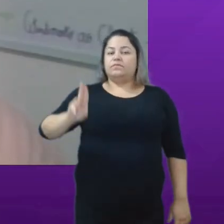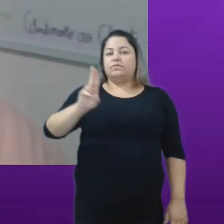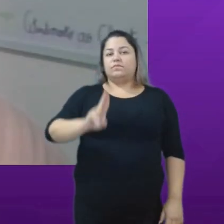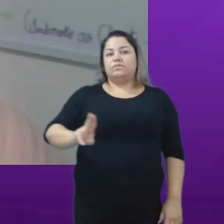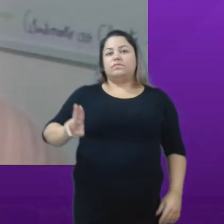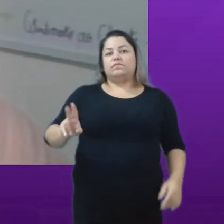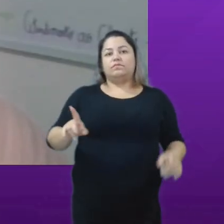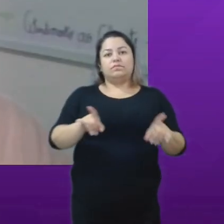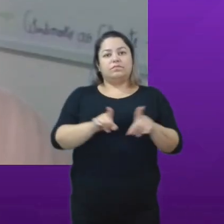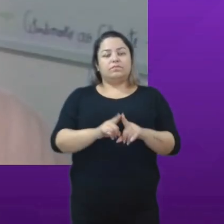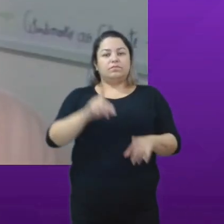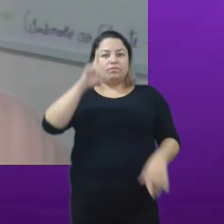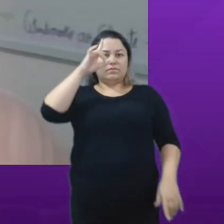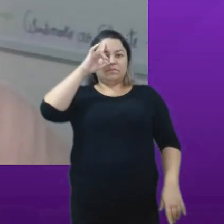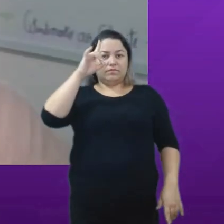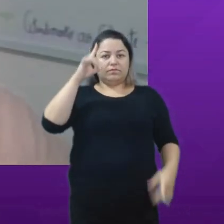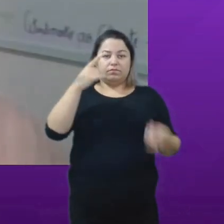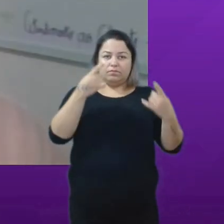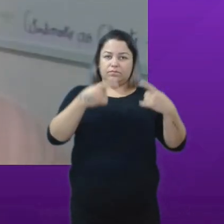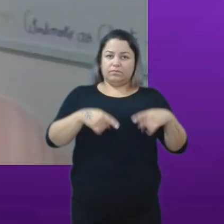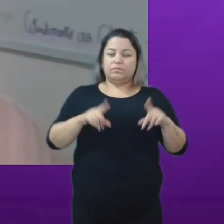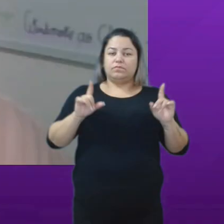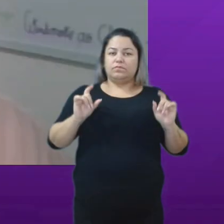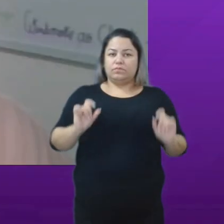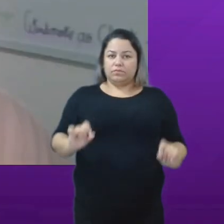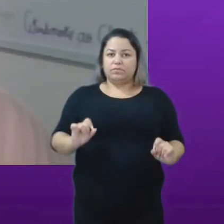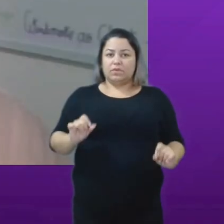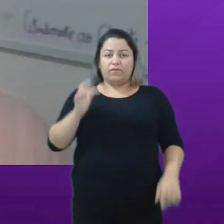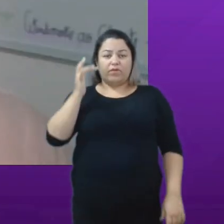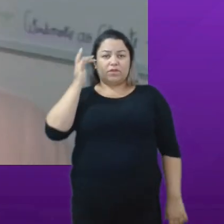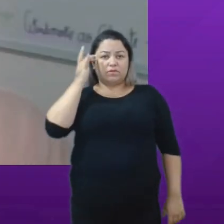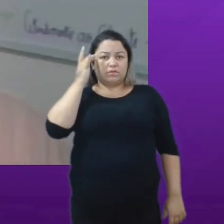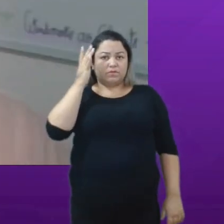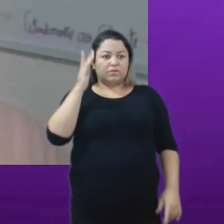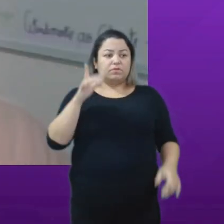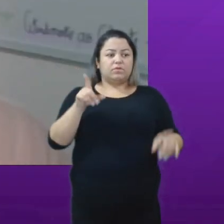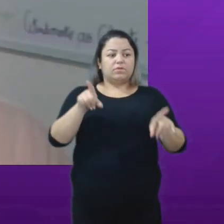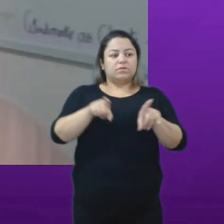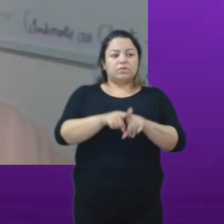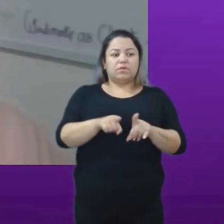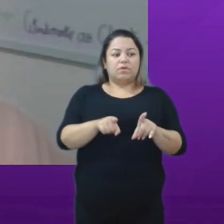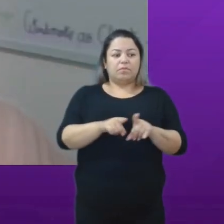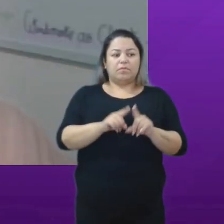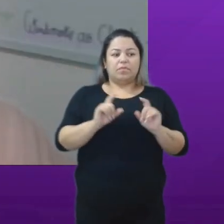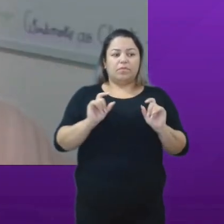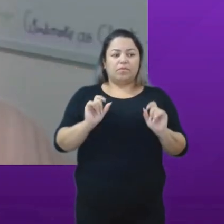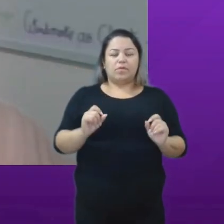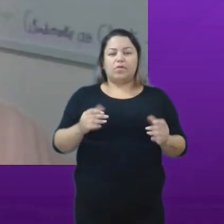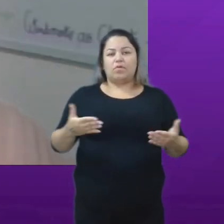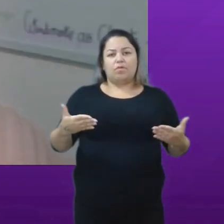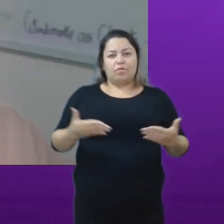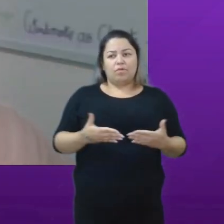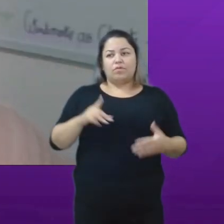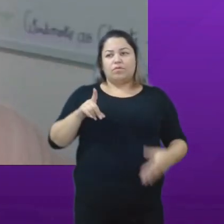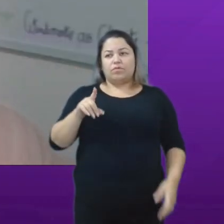dia do fazer política. Porque facilita, inclusive, por exemplo, hoje em dia a gente